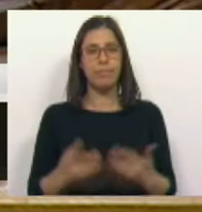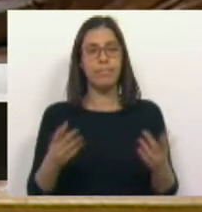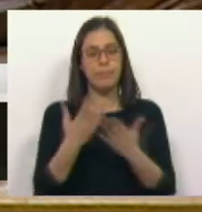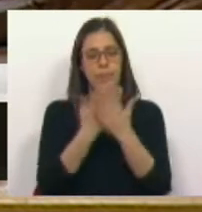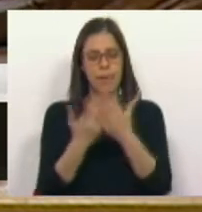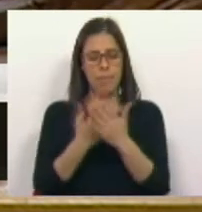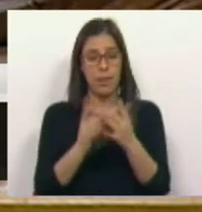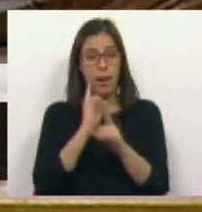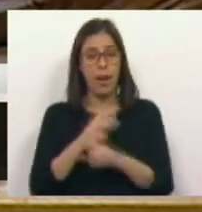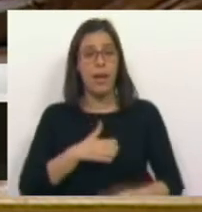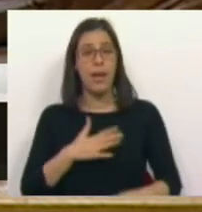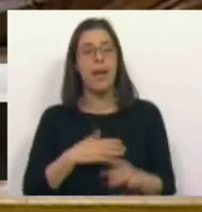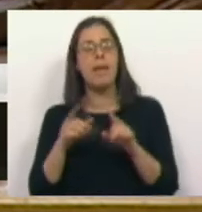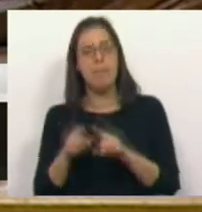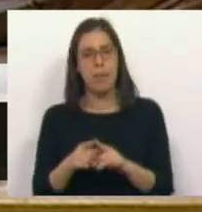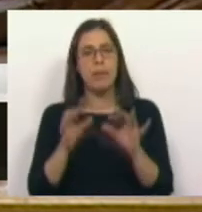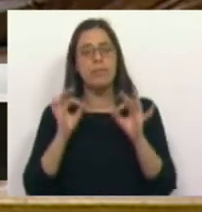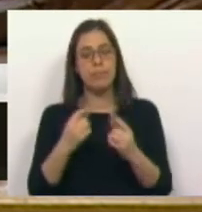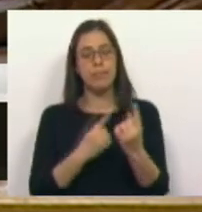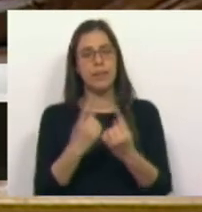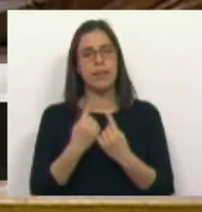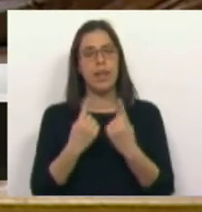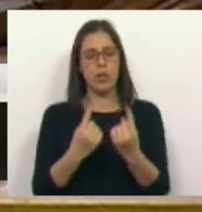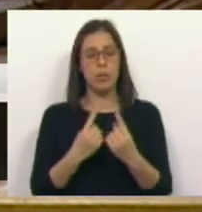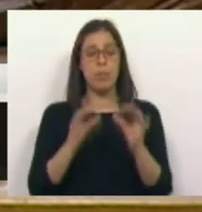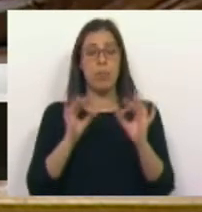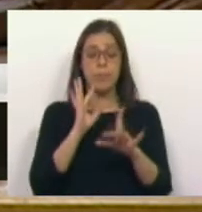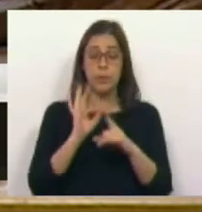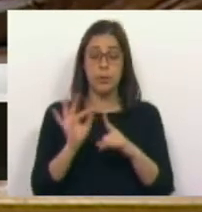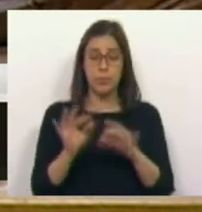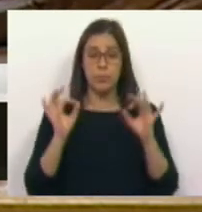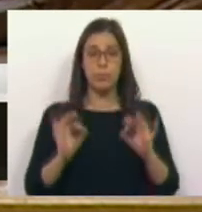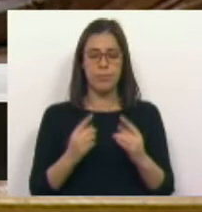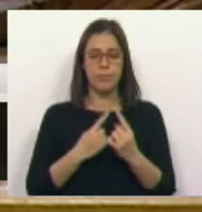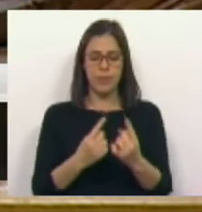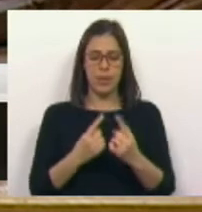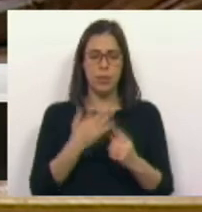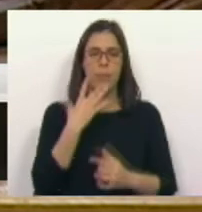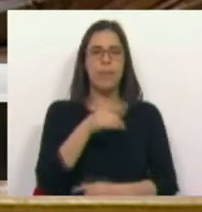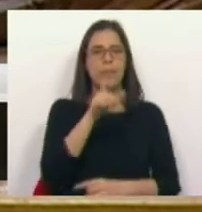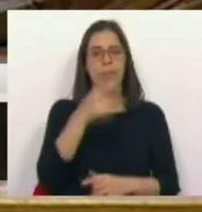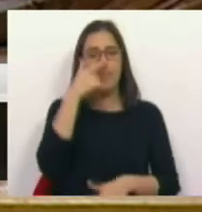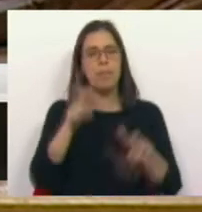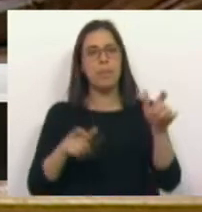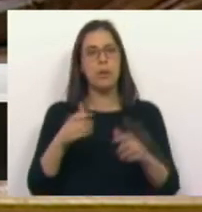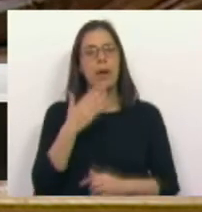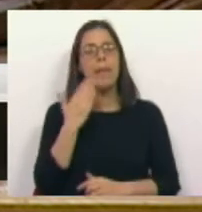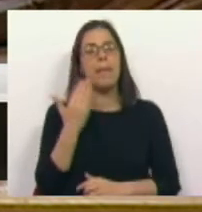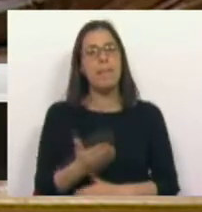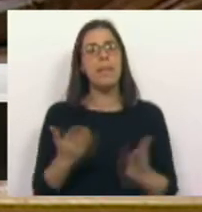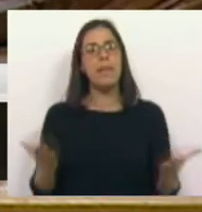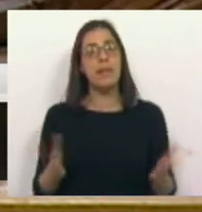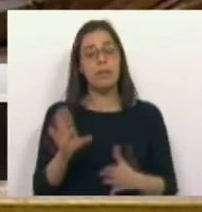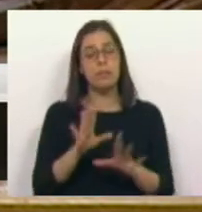O mercado daquelas empresas é o dos transportes, mais especificamente o do transporte individual de passageiros a pedido,